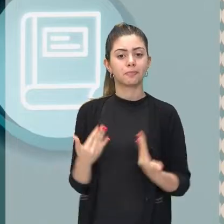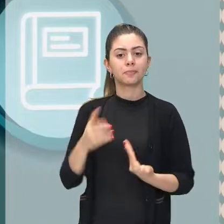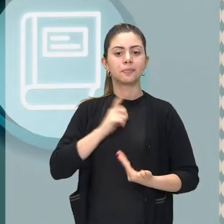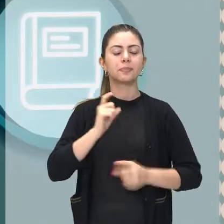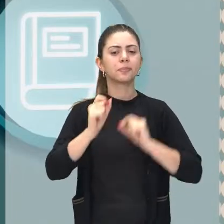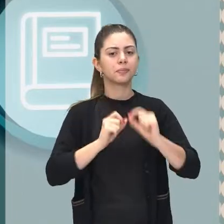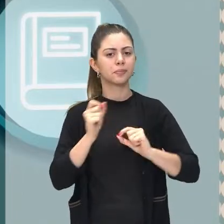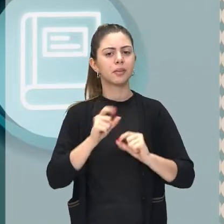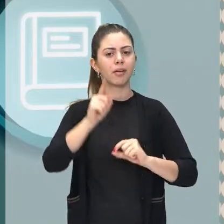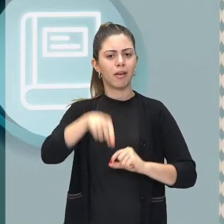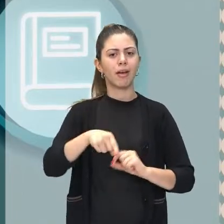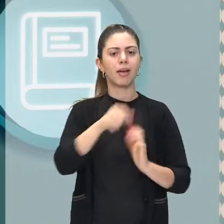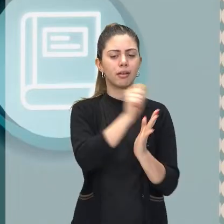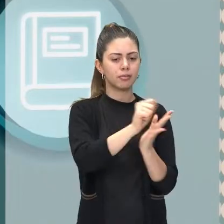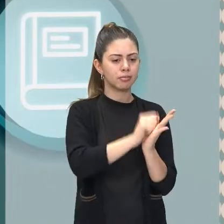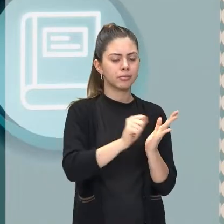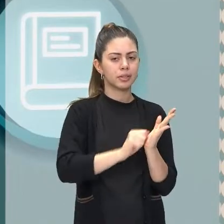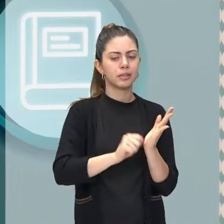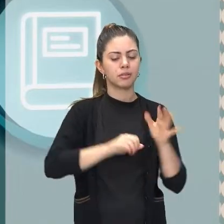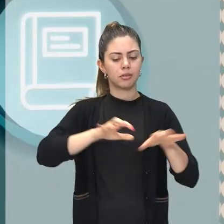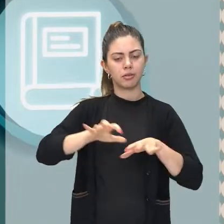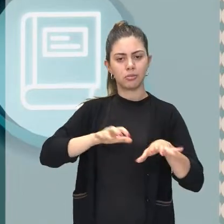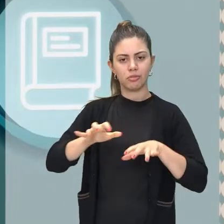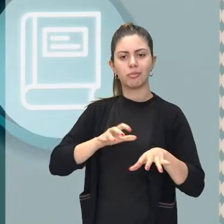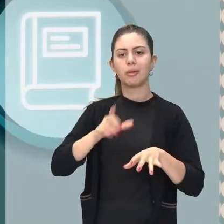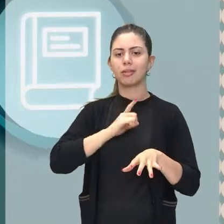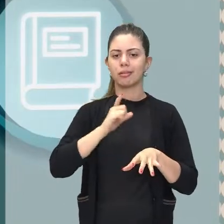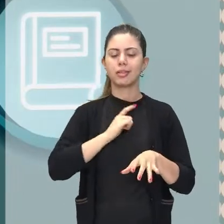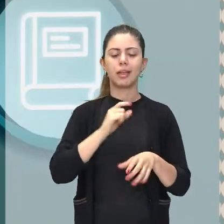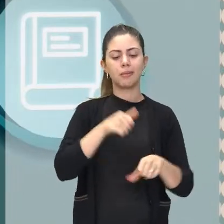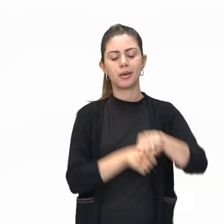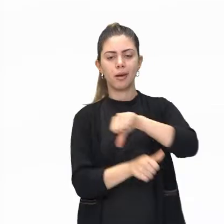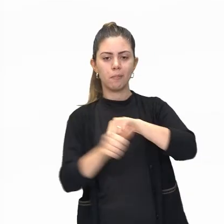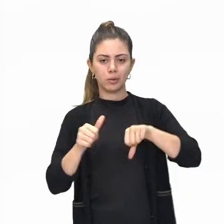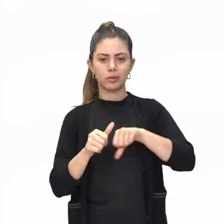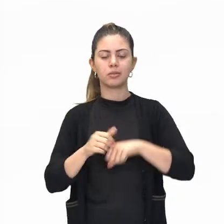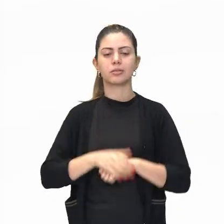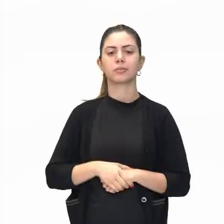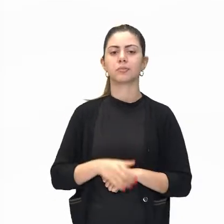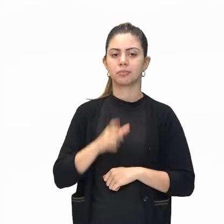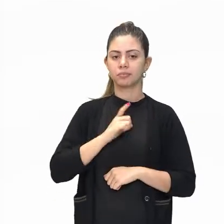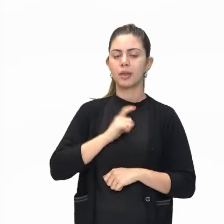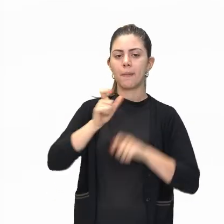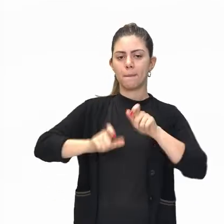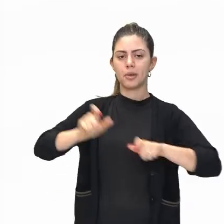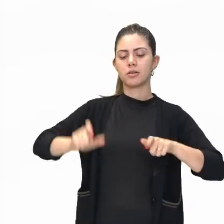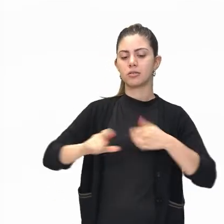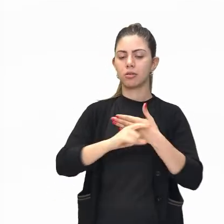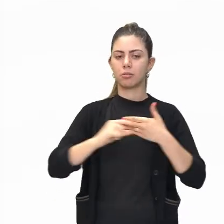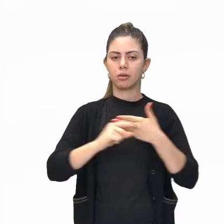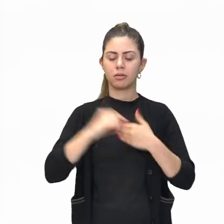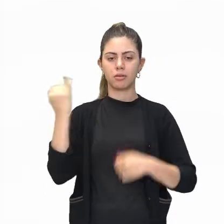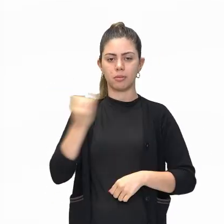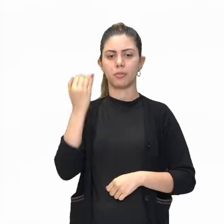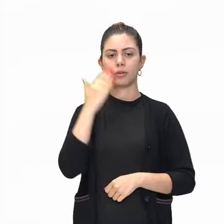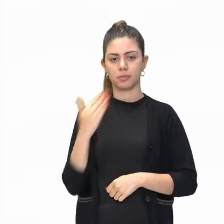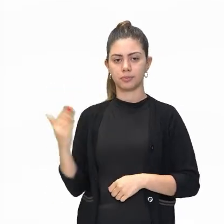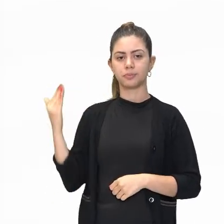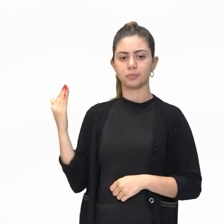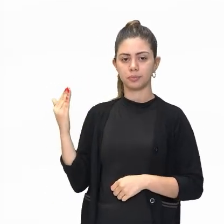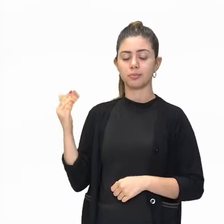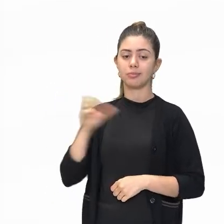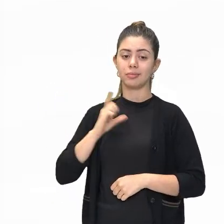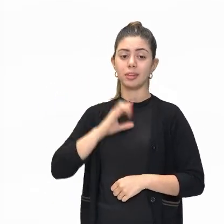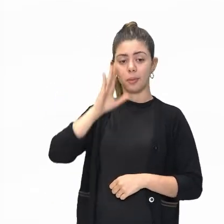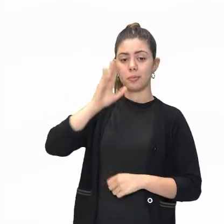de escritores nesse movimento, né? Para fazer essa transição. Vamos verificar quais são esses escritores. Aqui eu estou trazendo